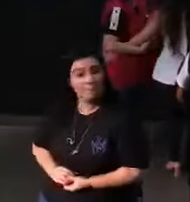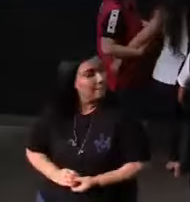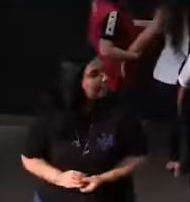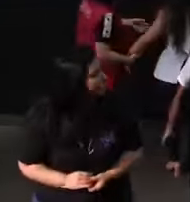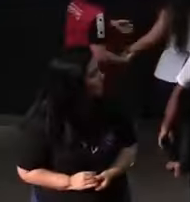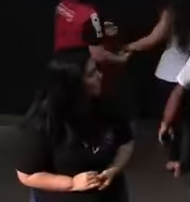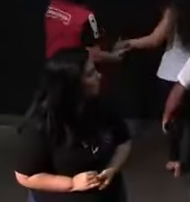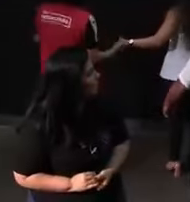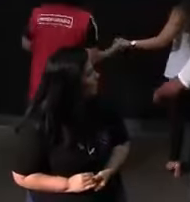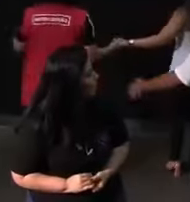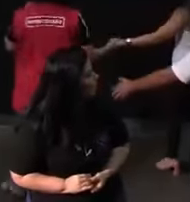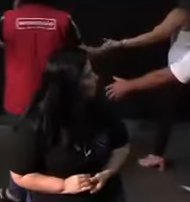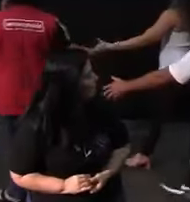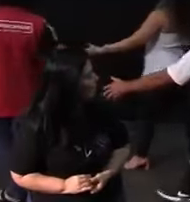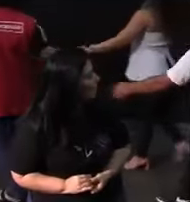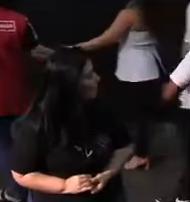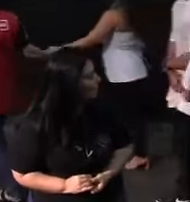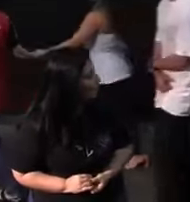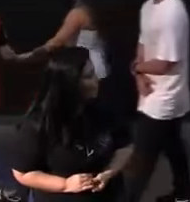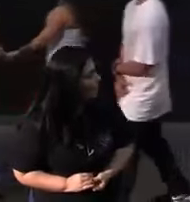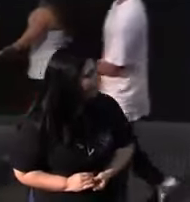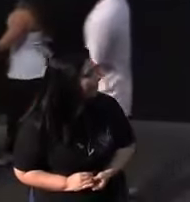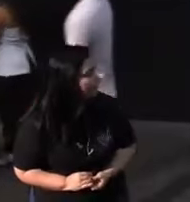conduz. Isso.